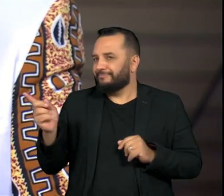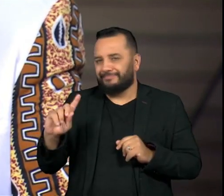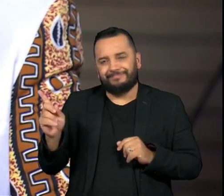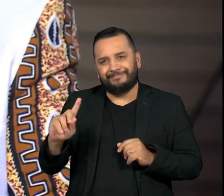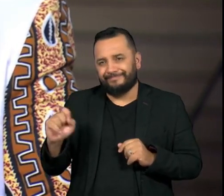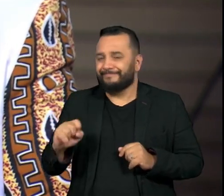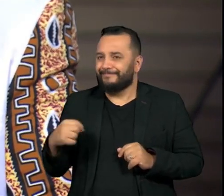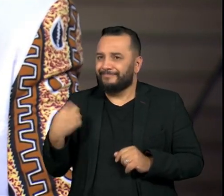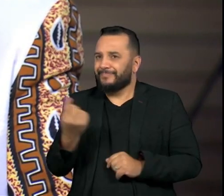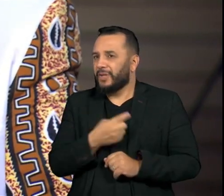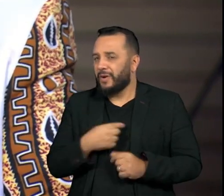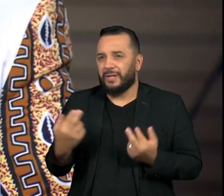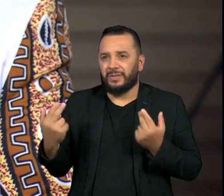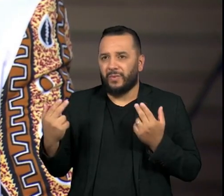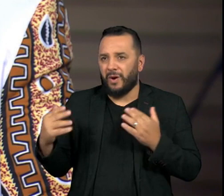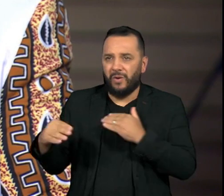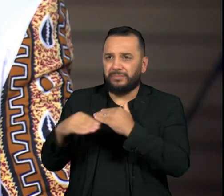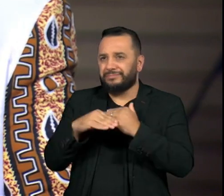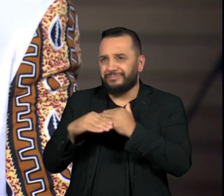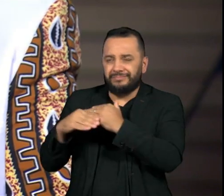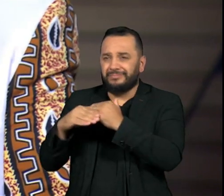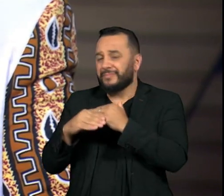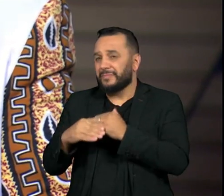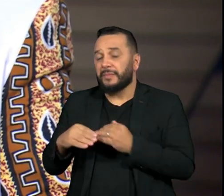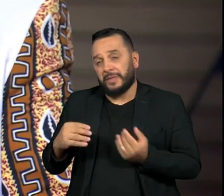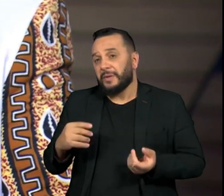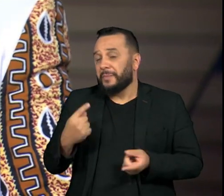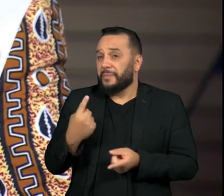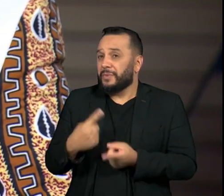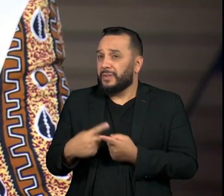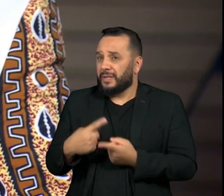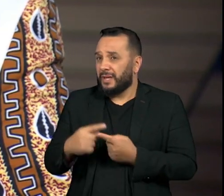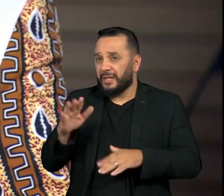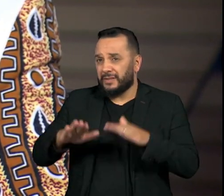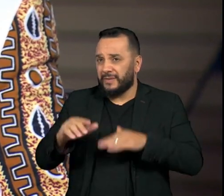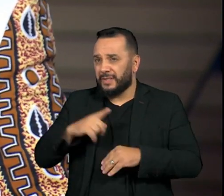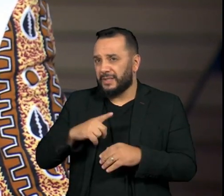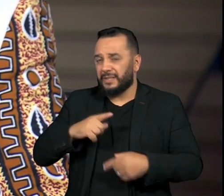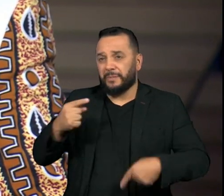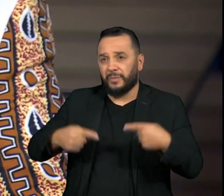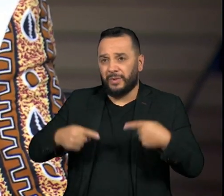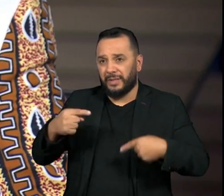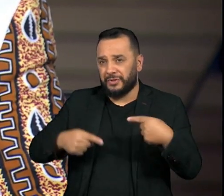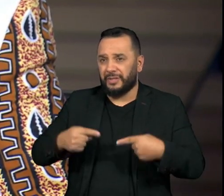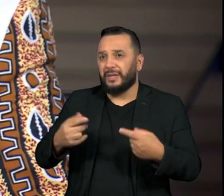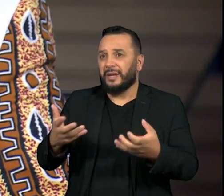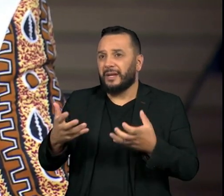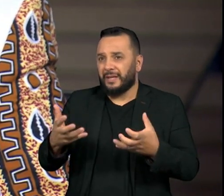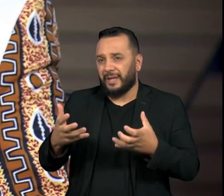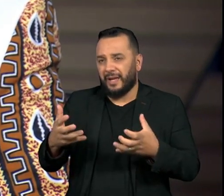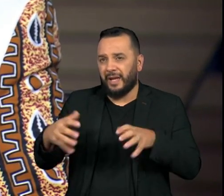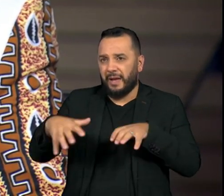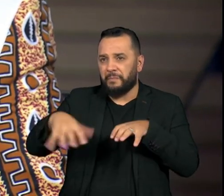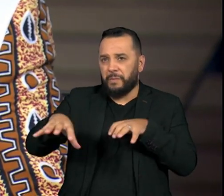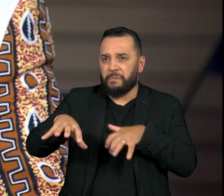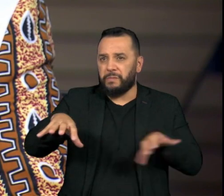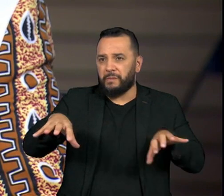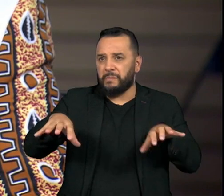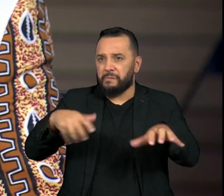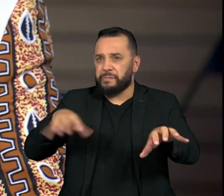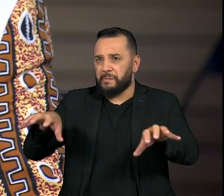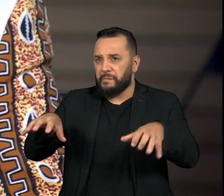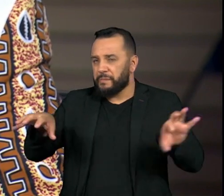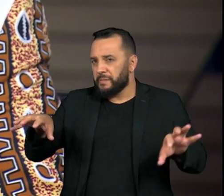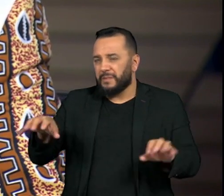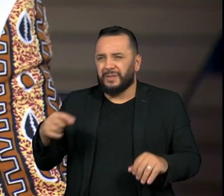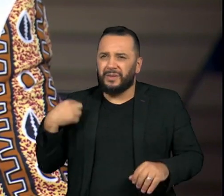desiguais em nome de uma política que quer nos separar e fazer crer que somos inimigos. Nós não somos